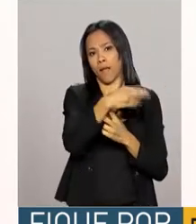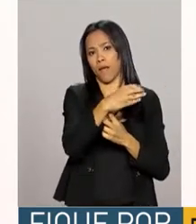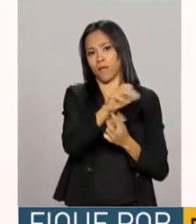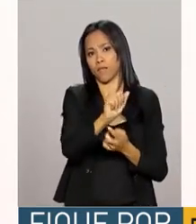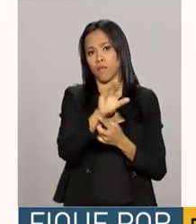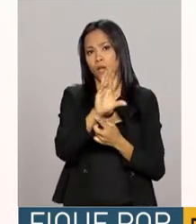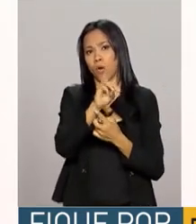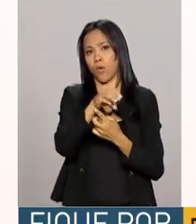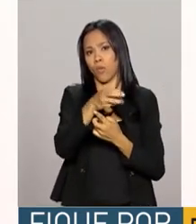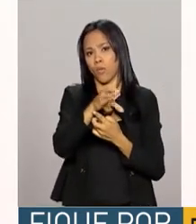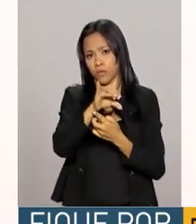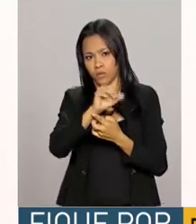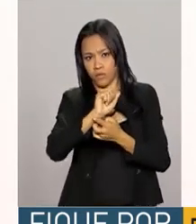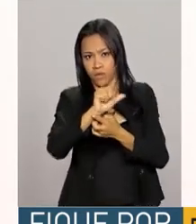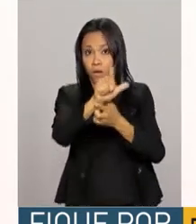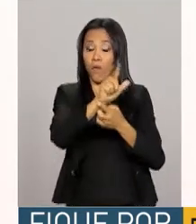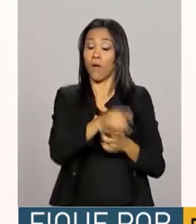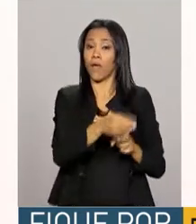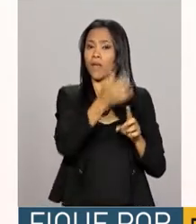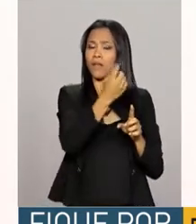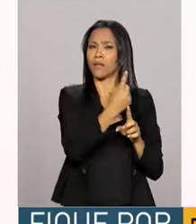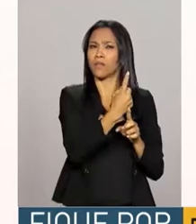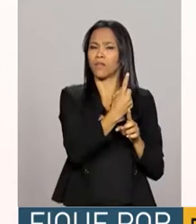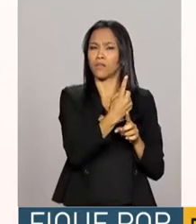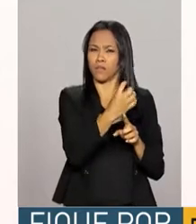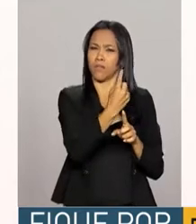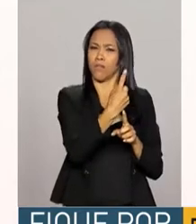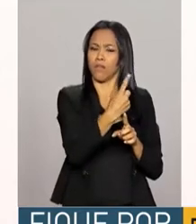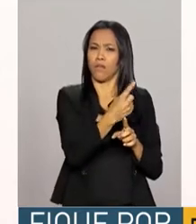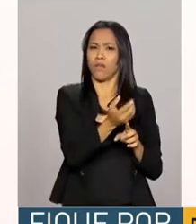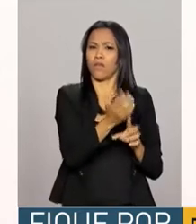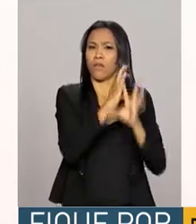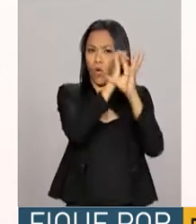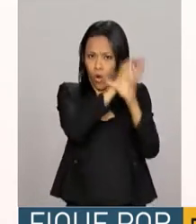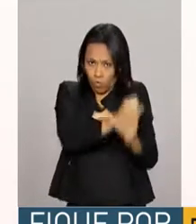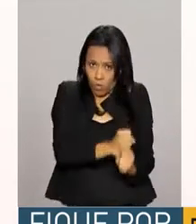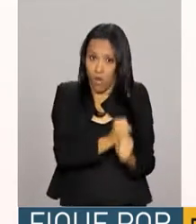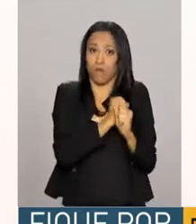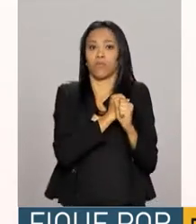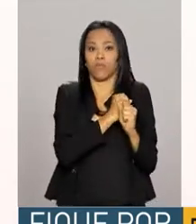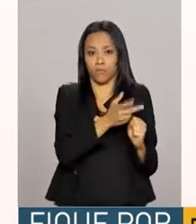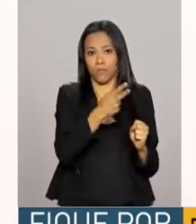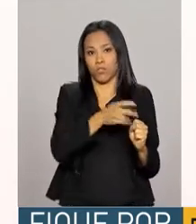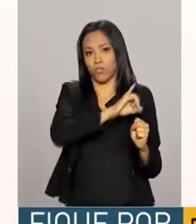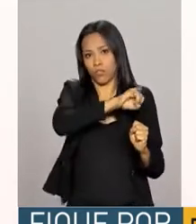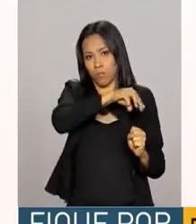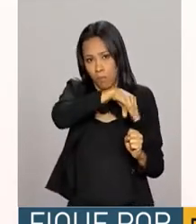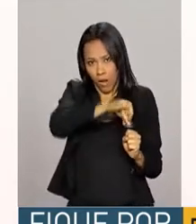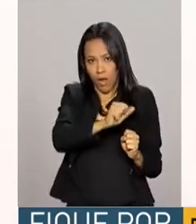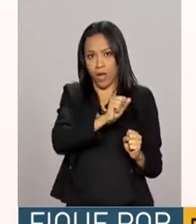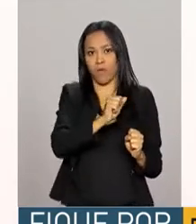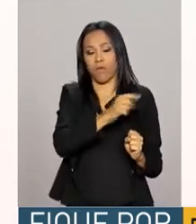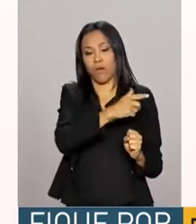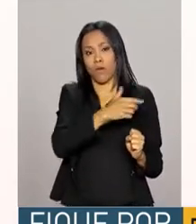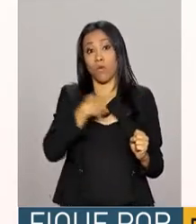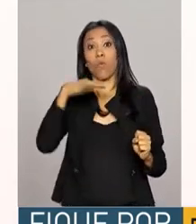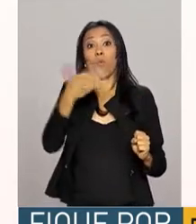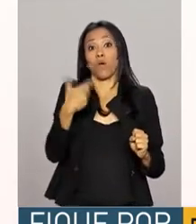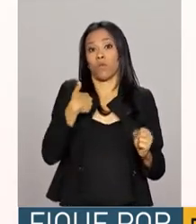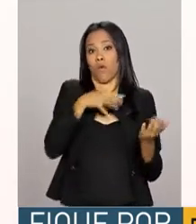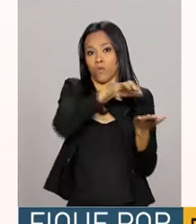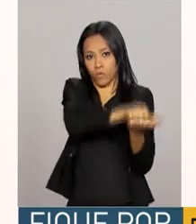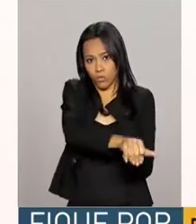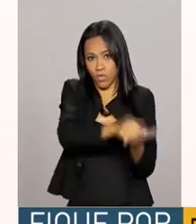bilhões de 600 o acumulado de janeiro a maio de 2016 portanto quando nós assumimos